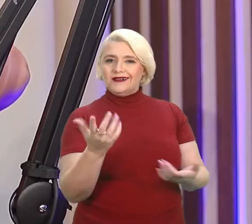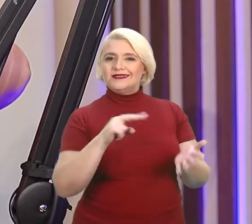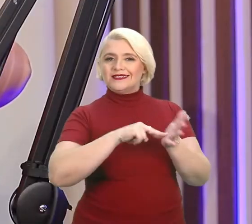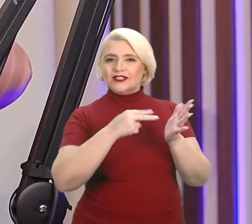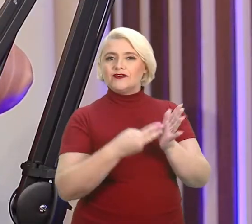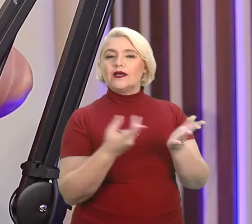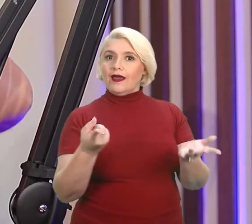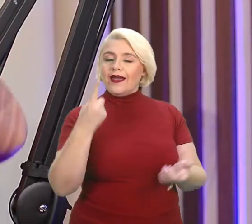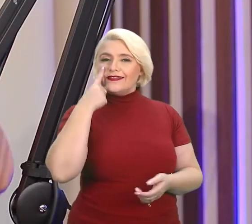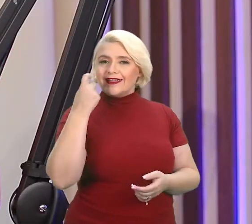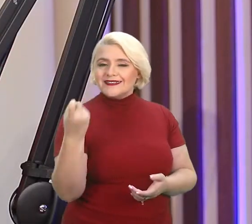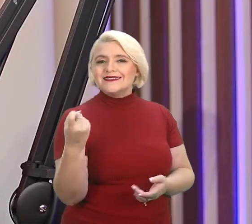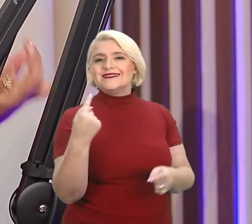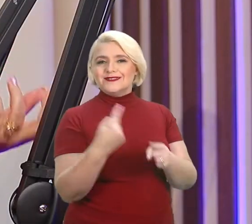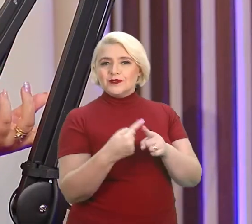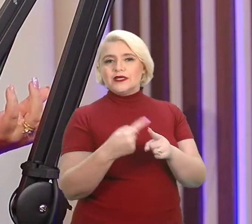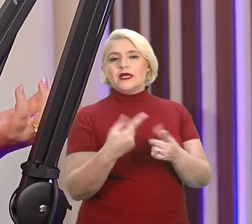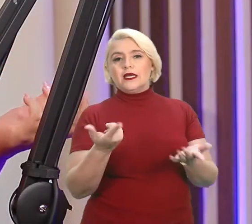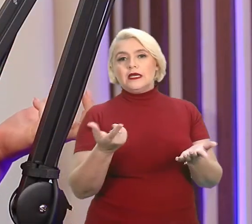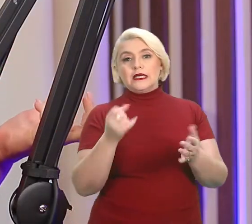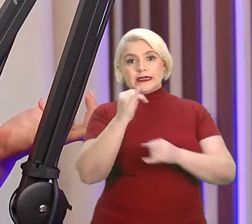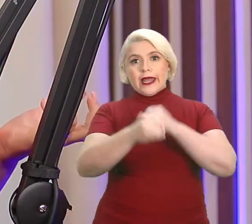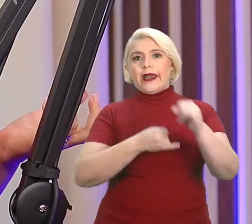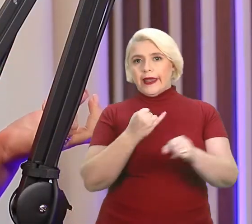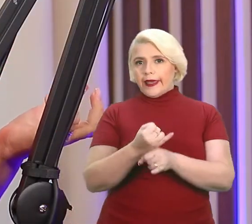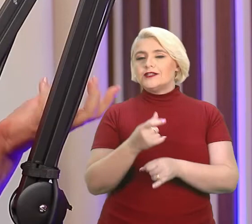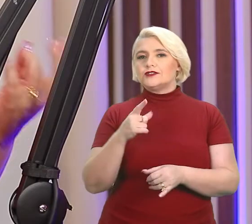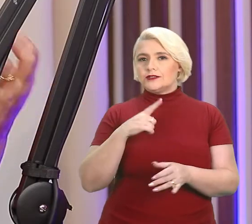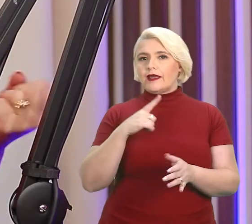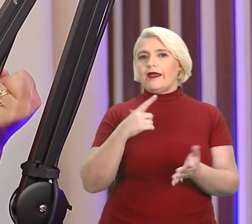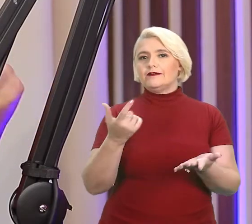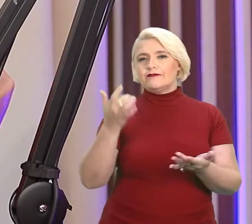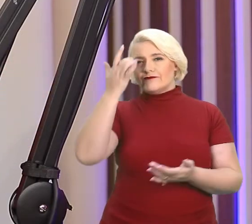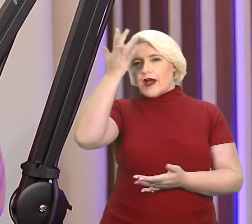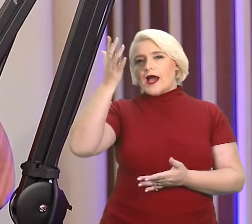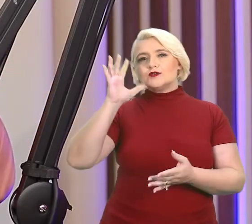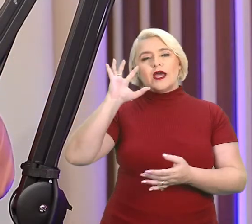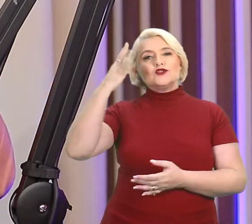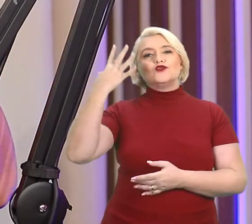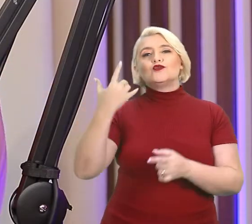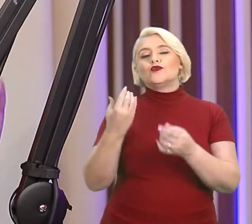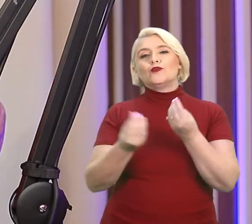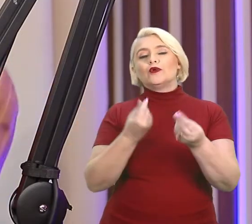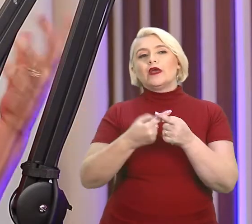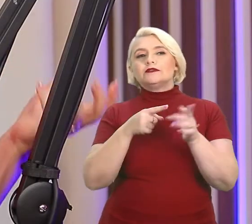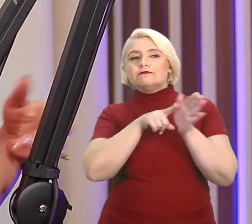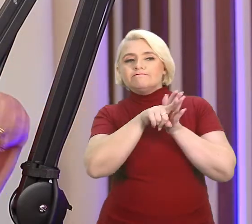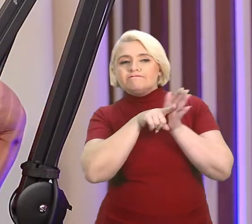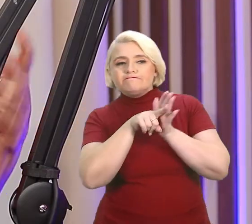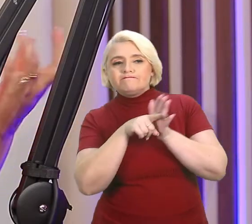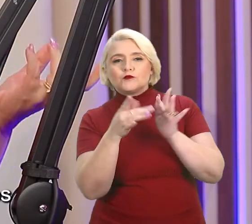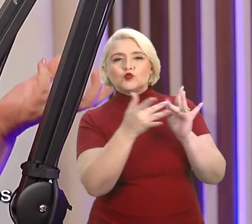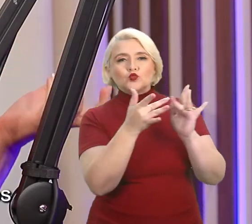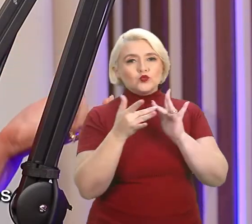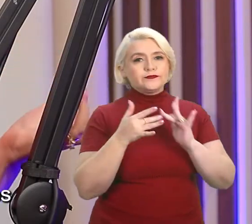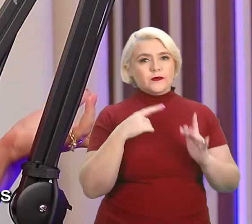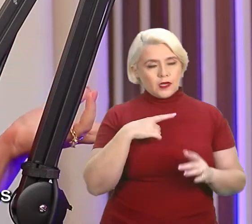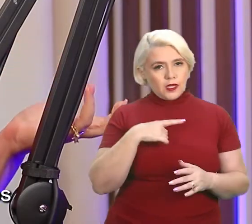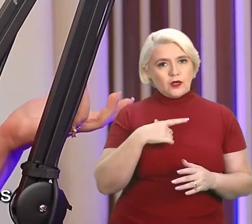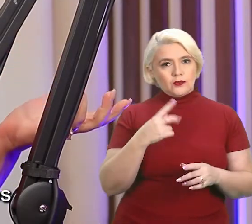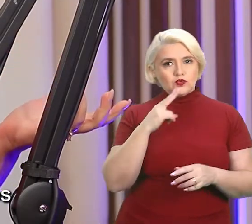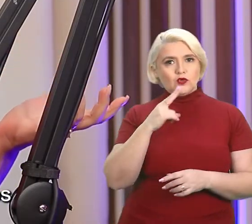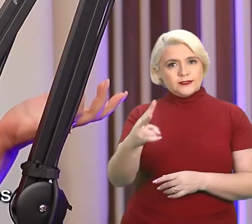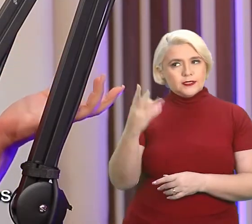é muito interessante. E com a internet isso também é fácil de resolver. Porque aí você vai tendo contato. Eu, nesses